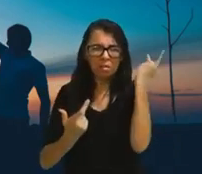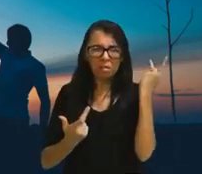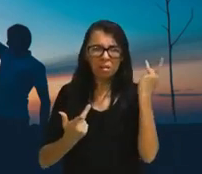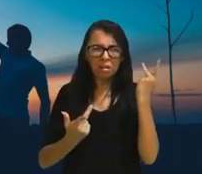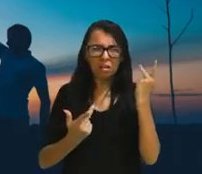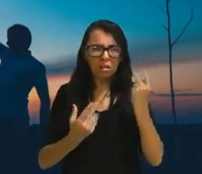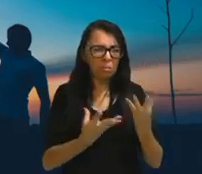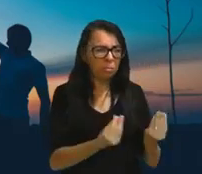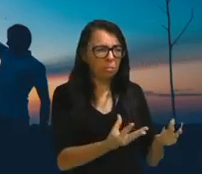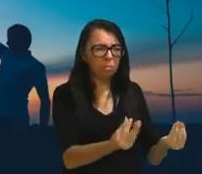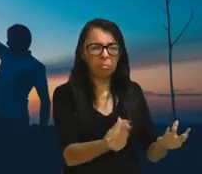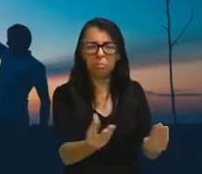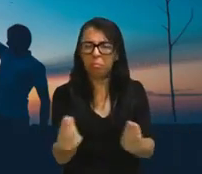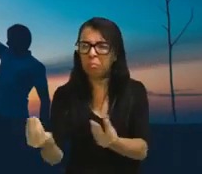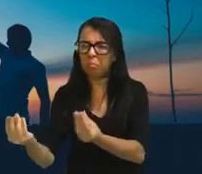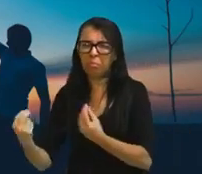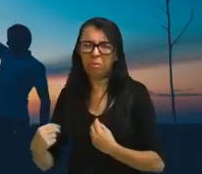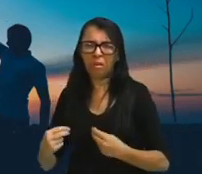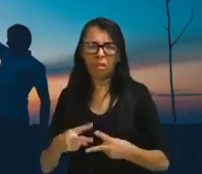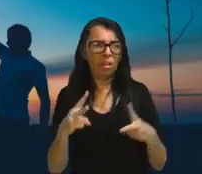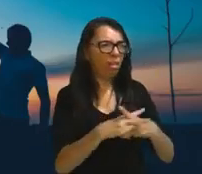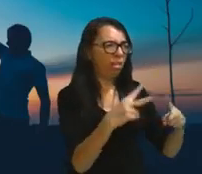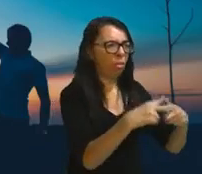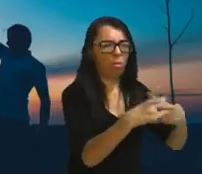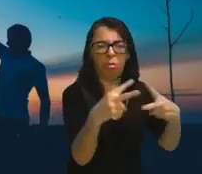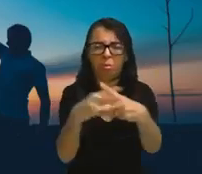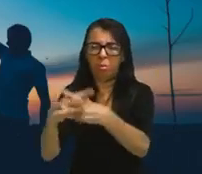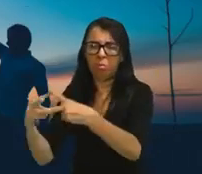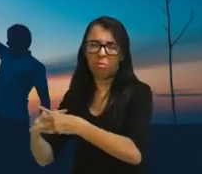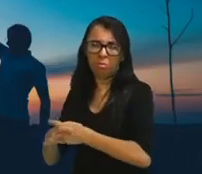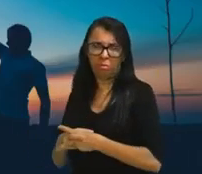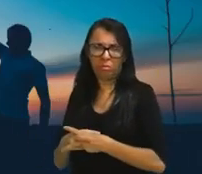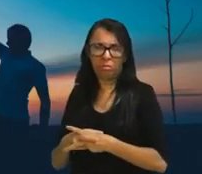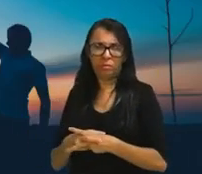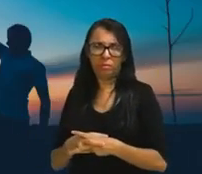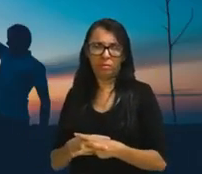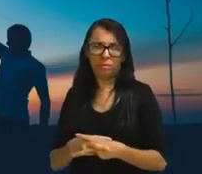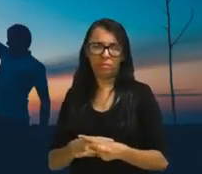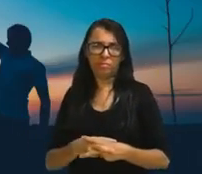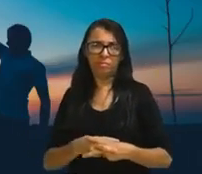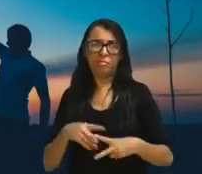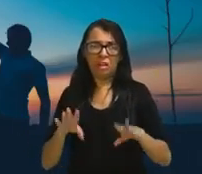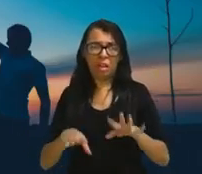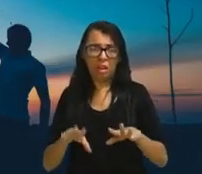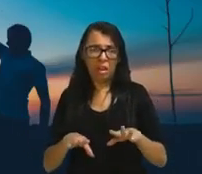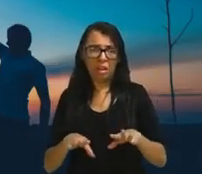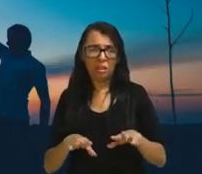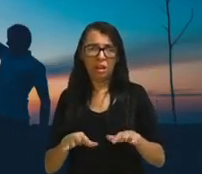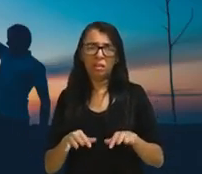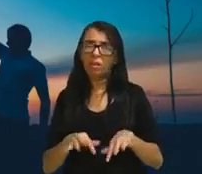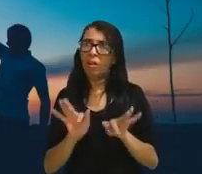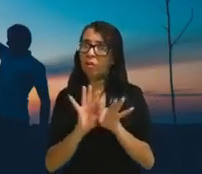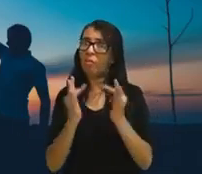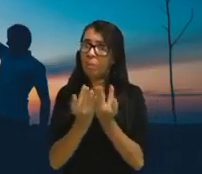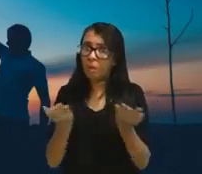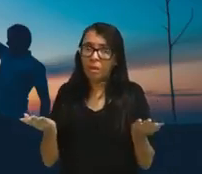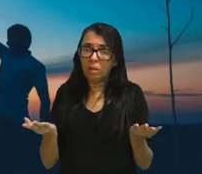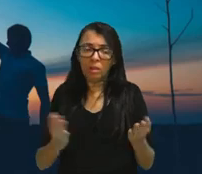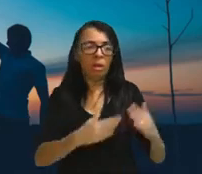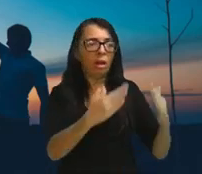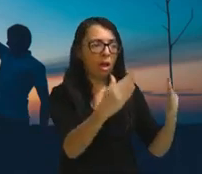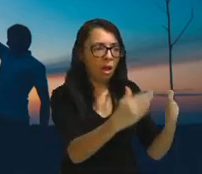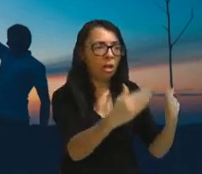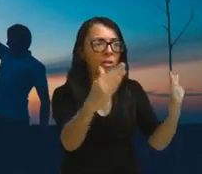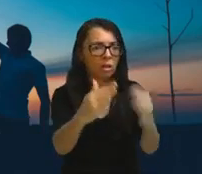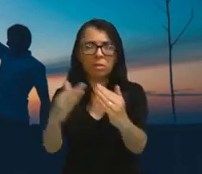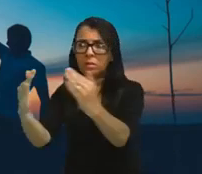tudo, quando fica dentro de uma casa, onde que poderia se chamar de lar, estão se degradando, estão uma contra